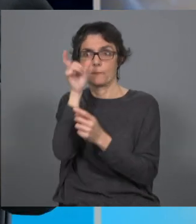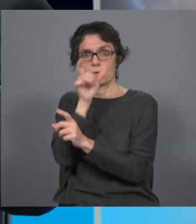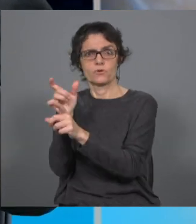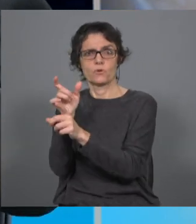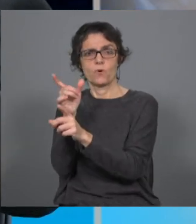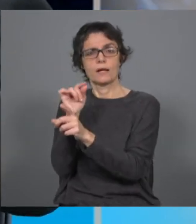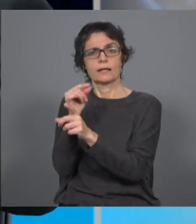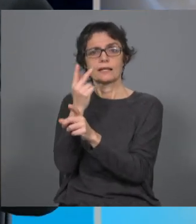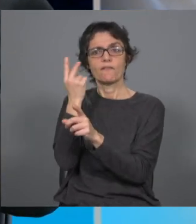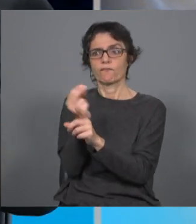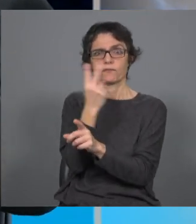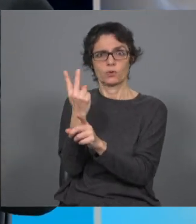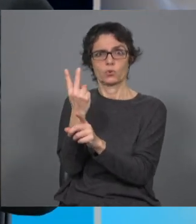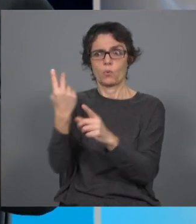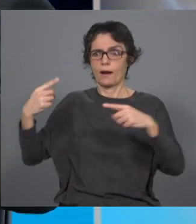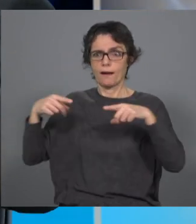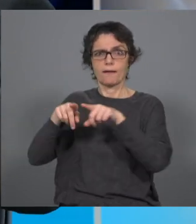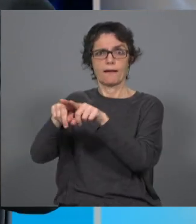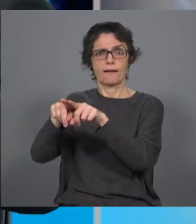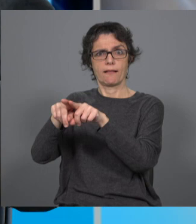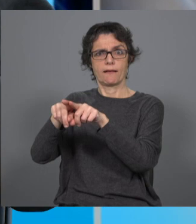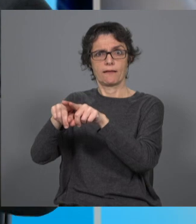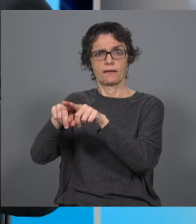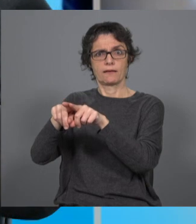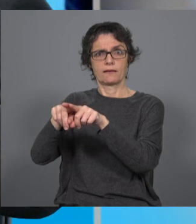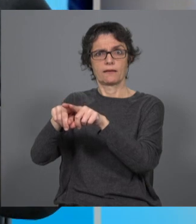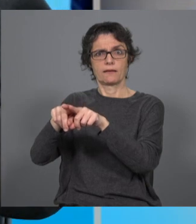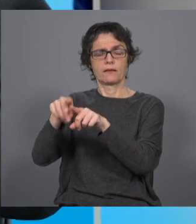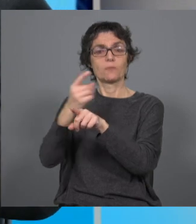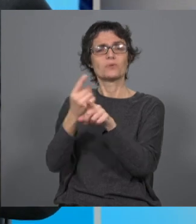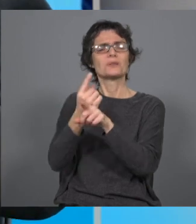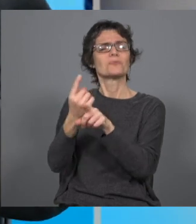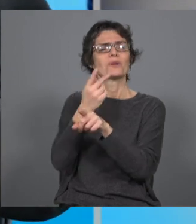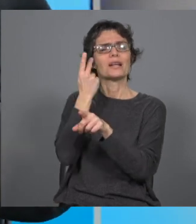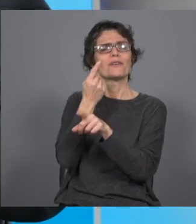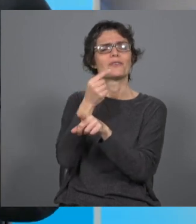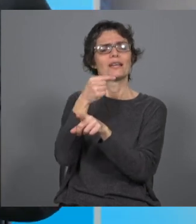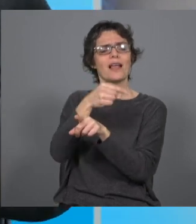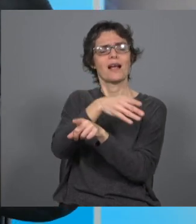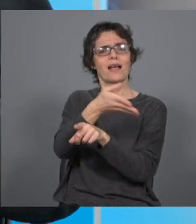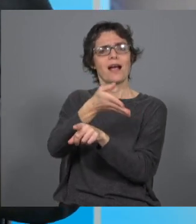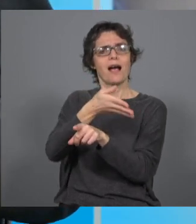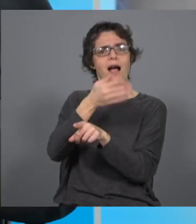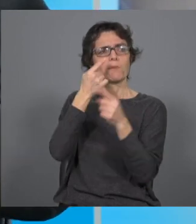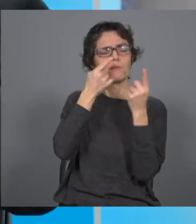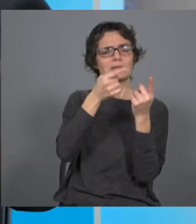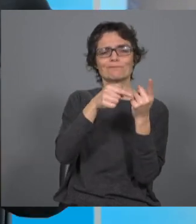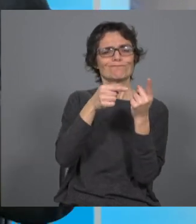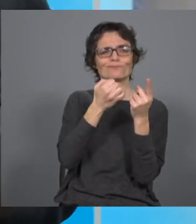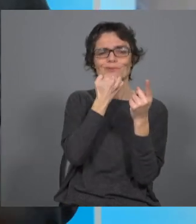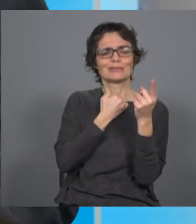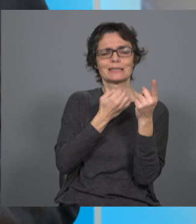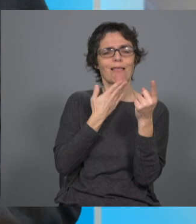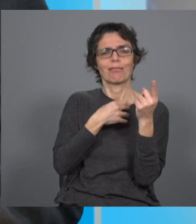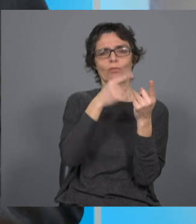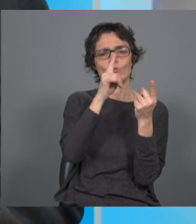paralela. Porquê? Porque a vida que tem não é uma vida que chegue, é preciso uma outra